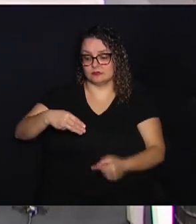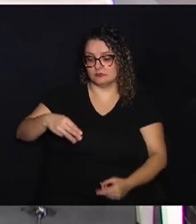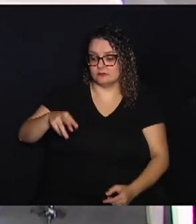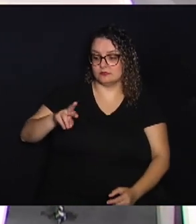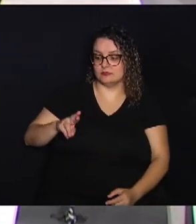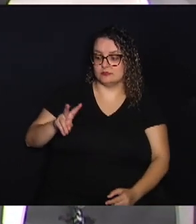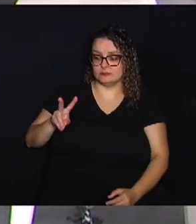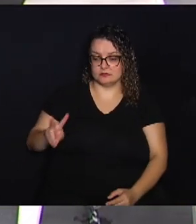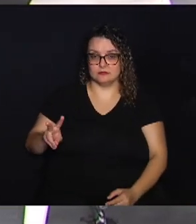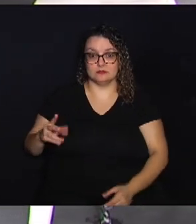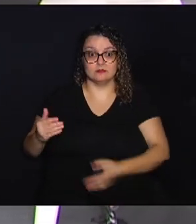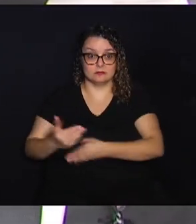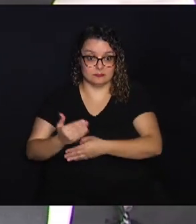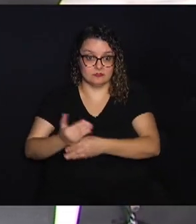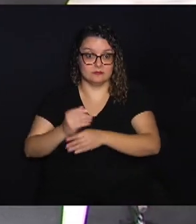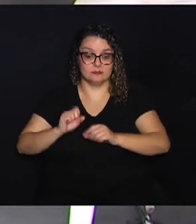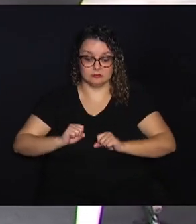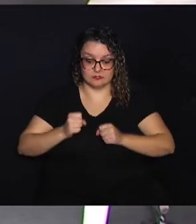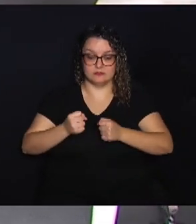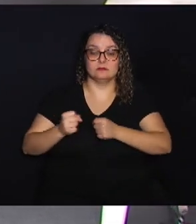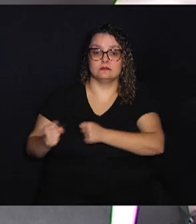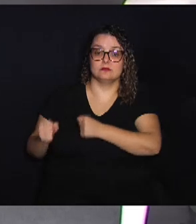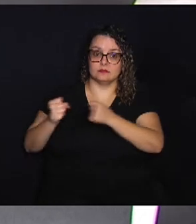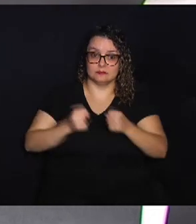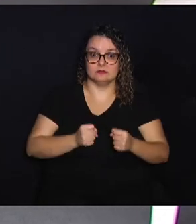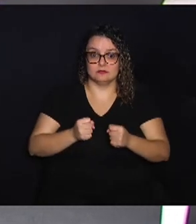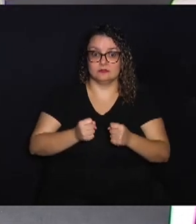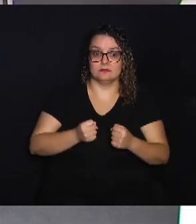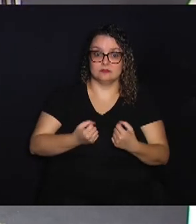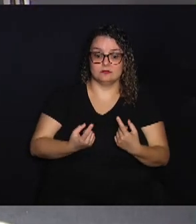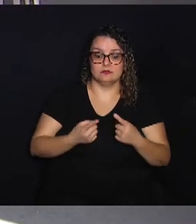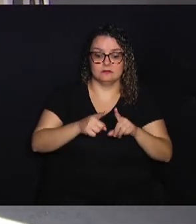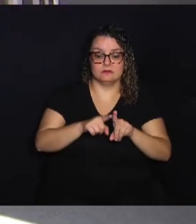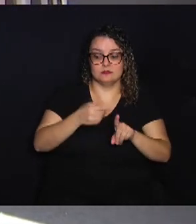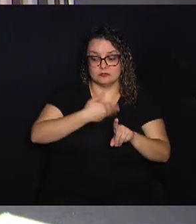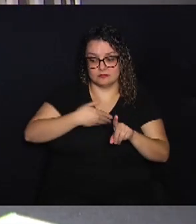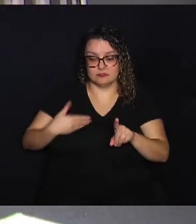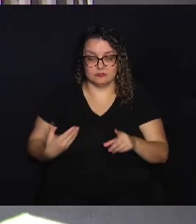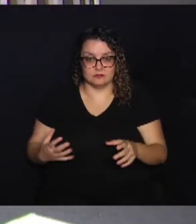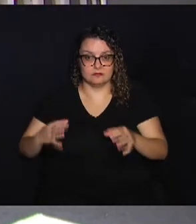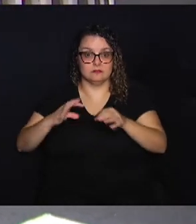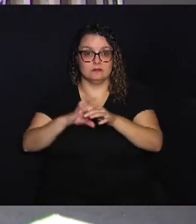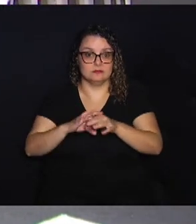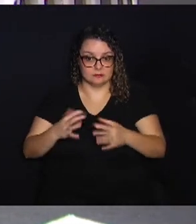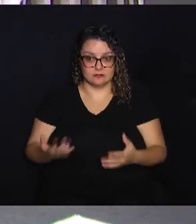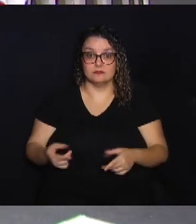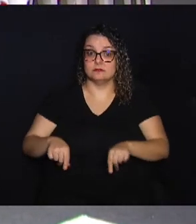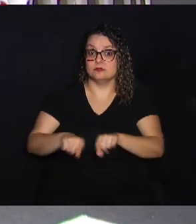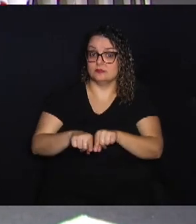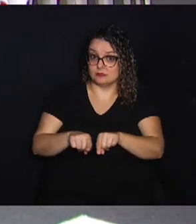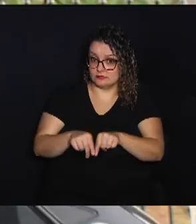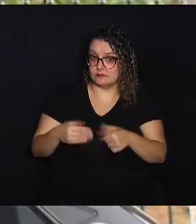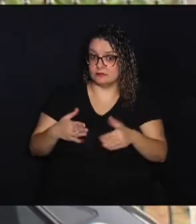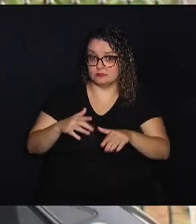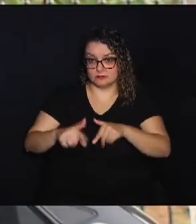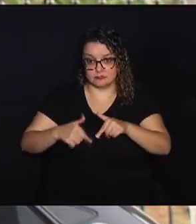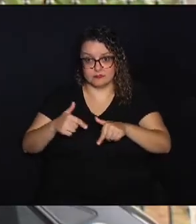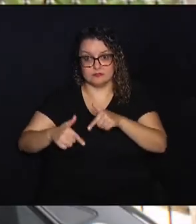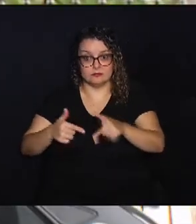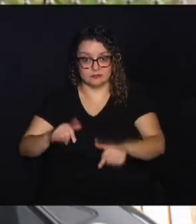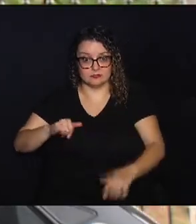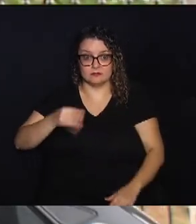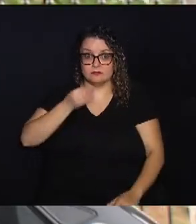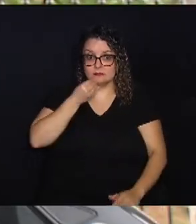Construtora, reforça o poder das parcerias público-privadas, também aí gera oportunidades, promove o acesso à moradia